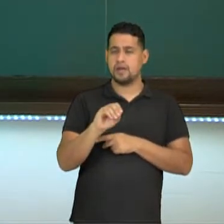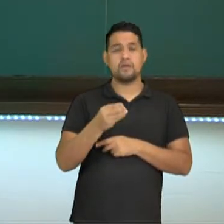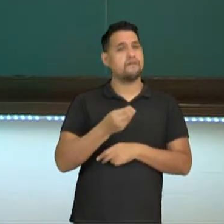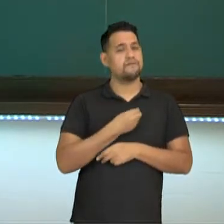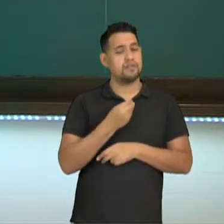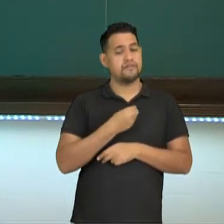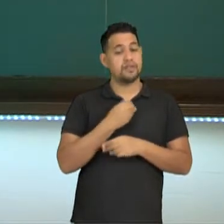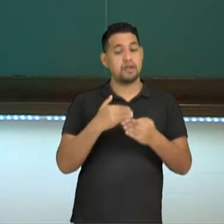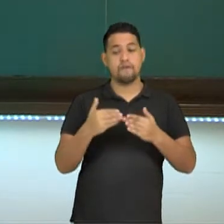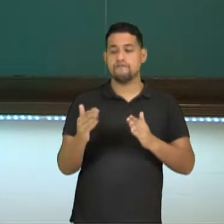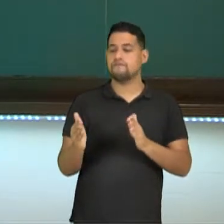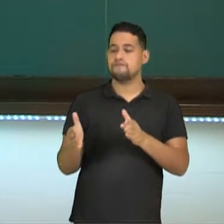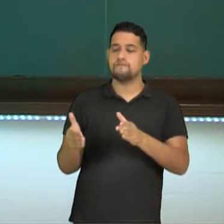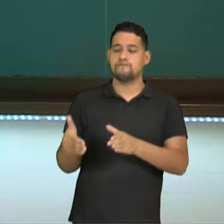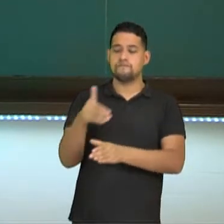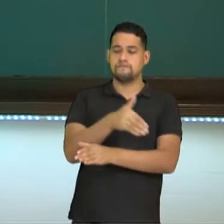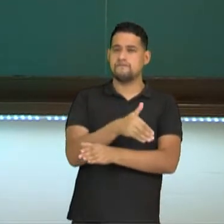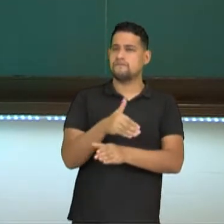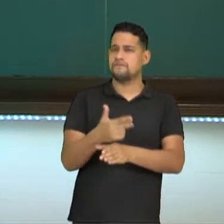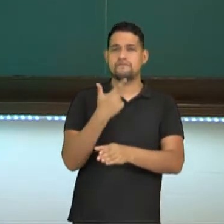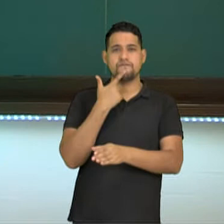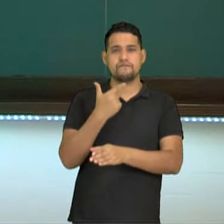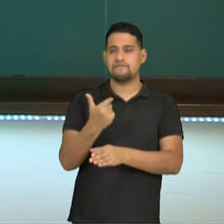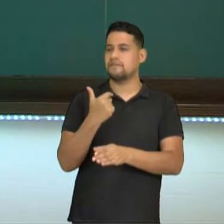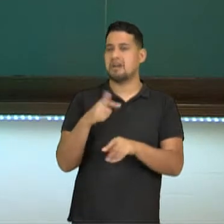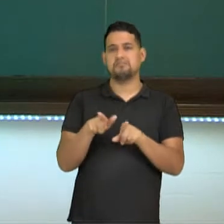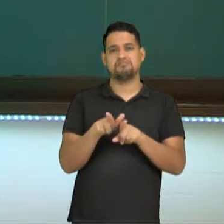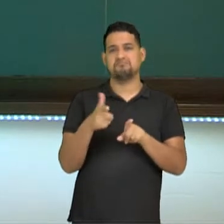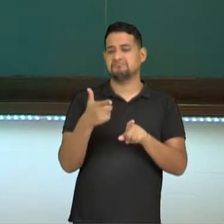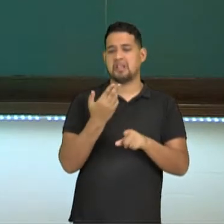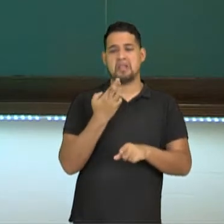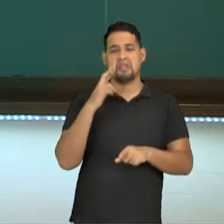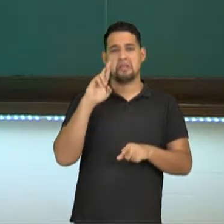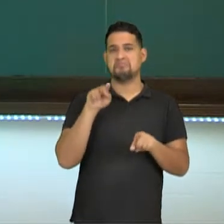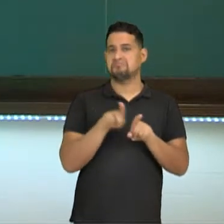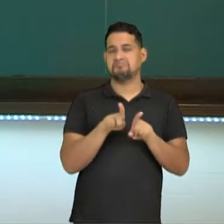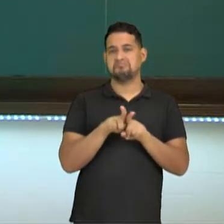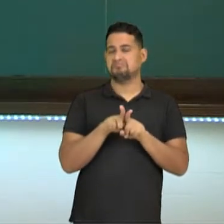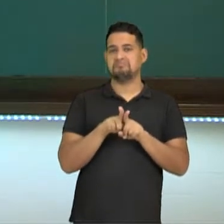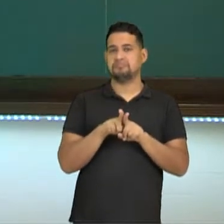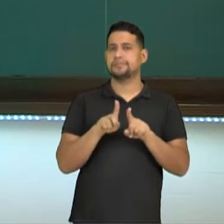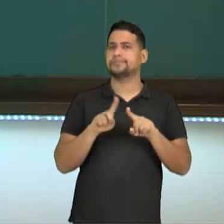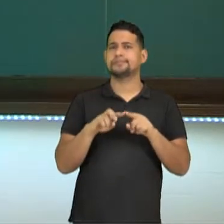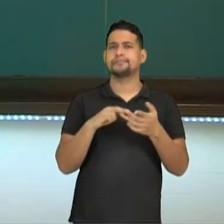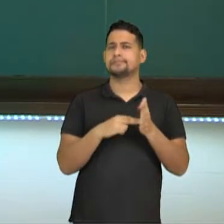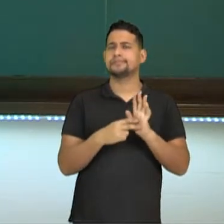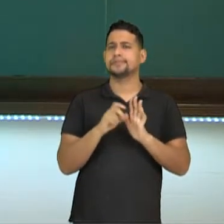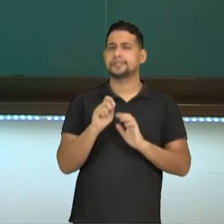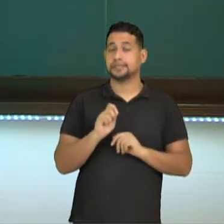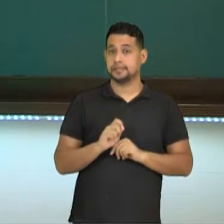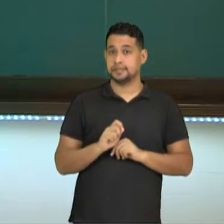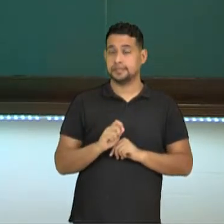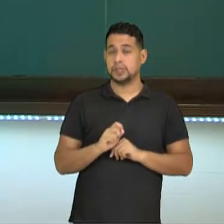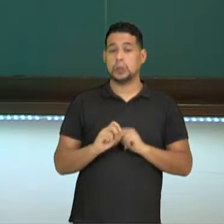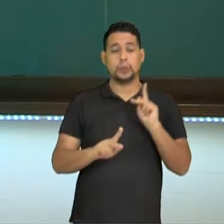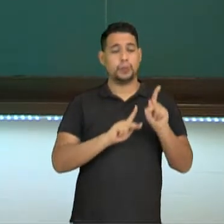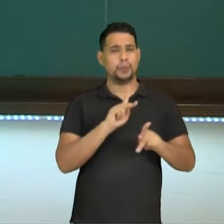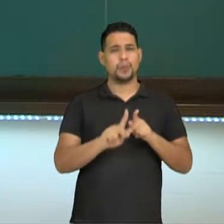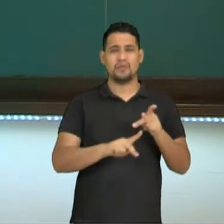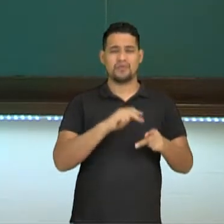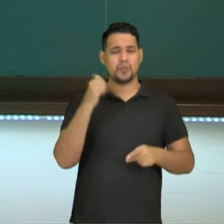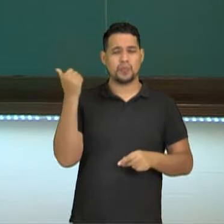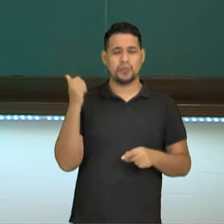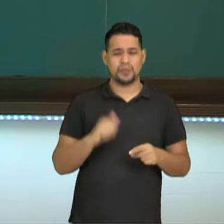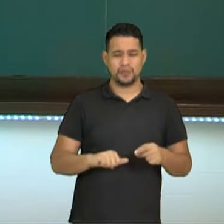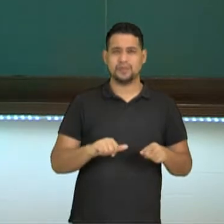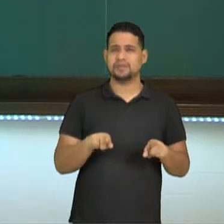fora dos limites romanos, não falavam o idioma, não tinha religiosidade romana, eles eram considerados como povos